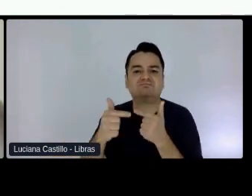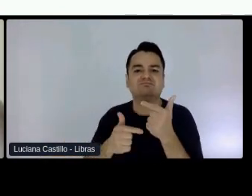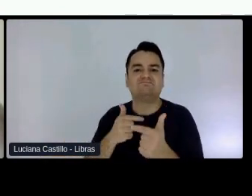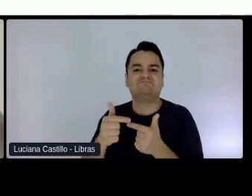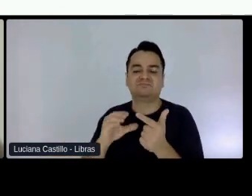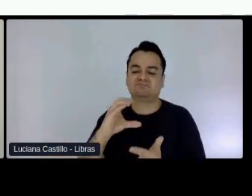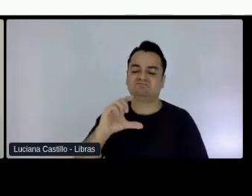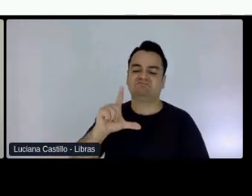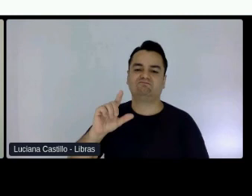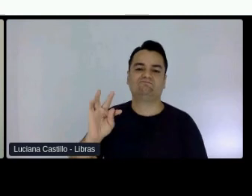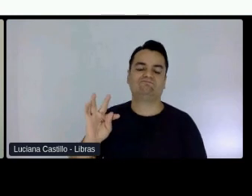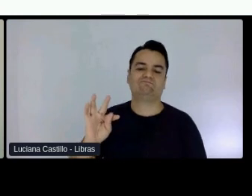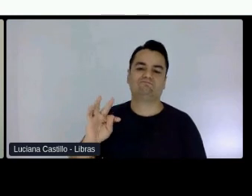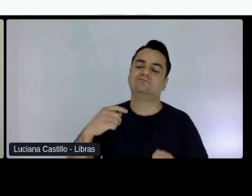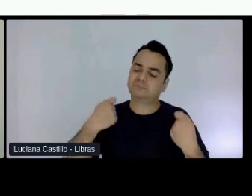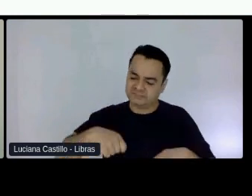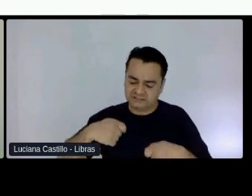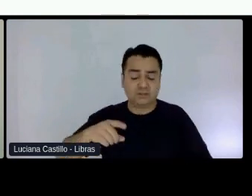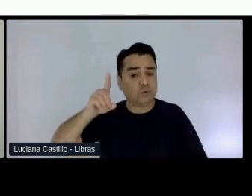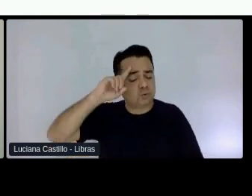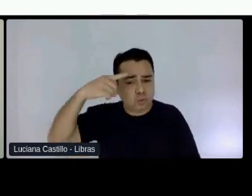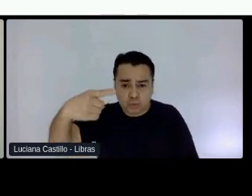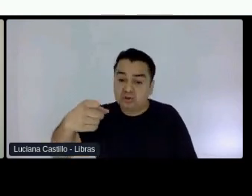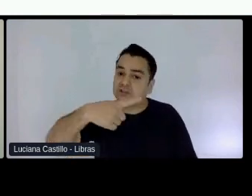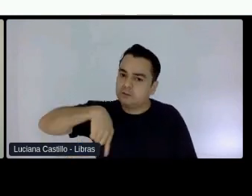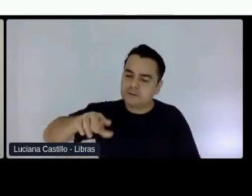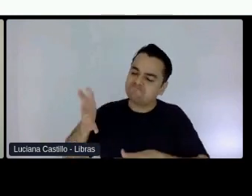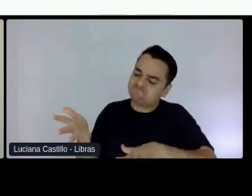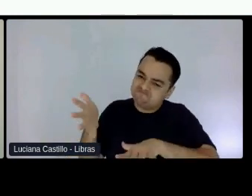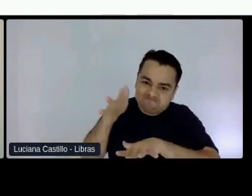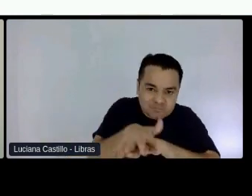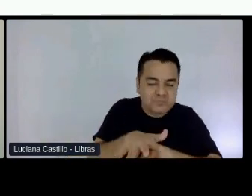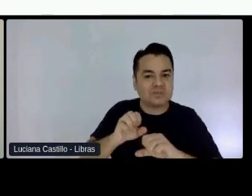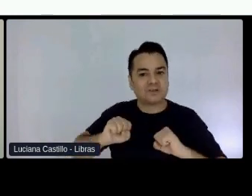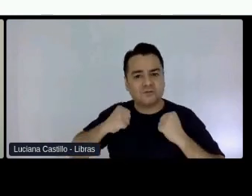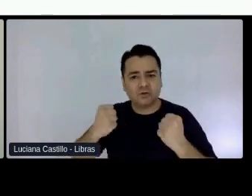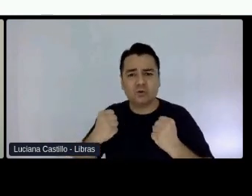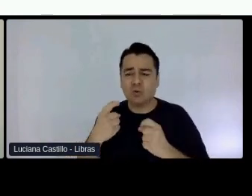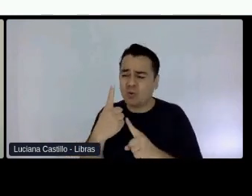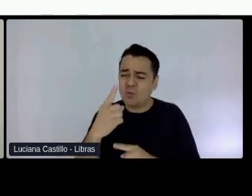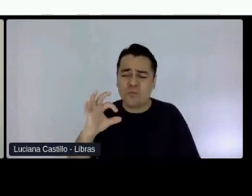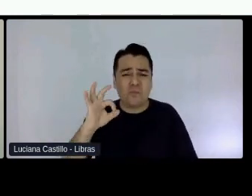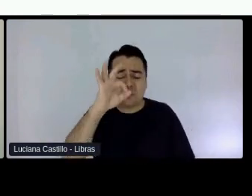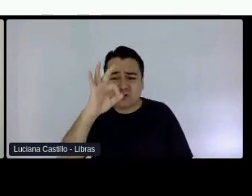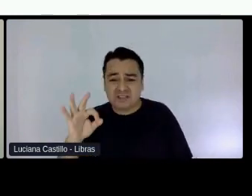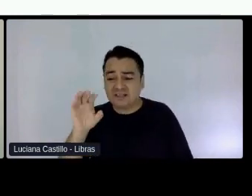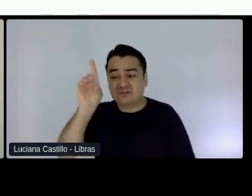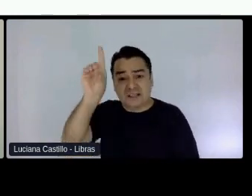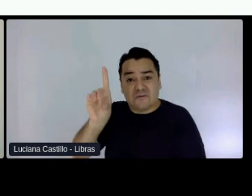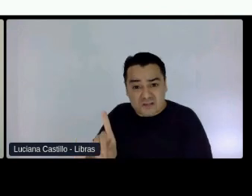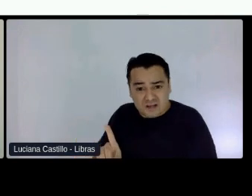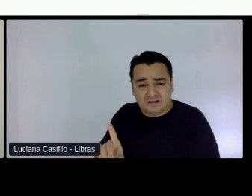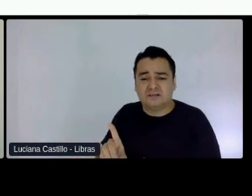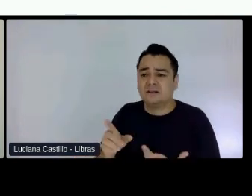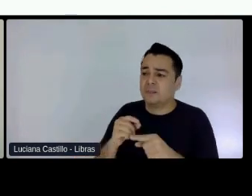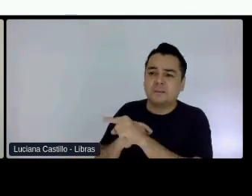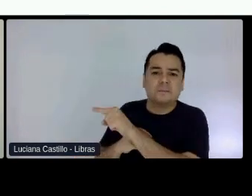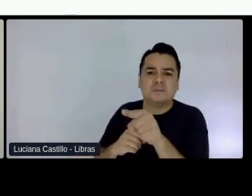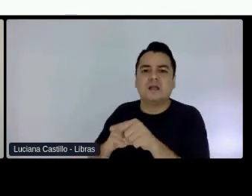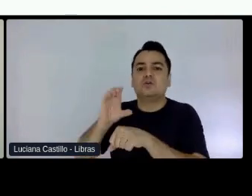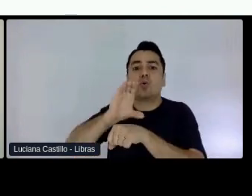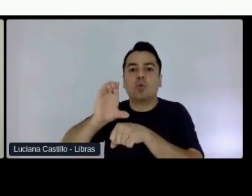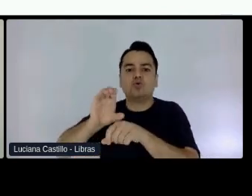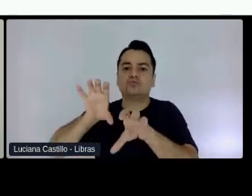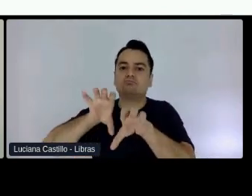dia a dia para que a gente possa incluir as pessoas. 1%, nem 1% das pessoas com deficiência estão nos cursos superiores